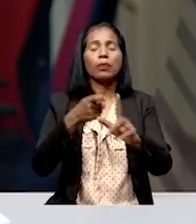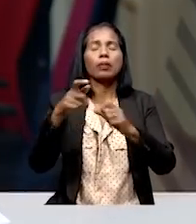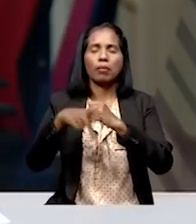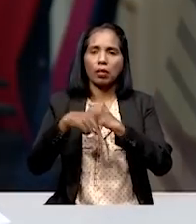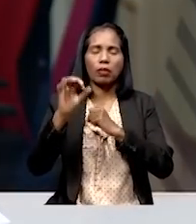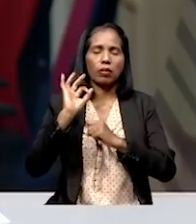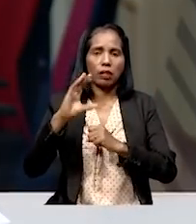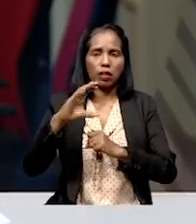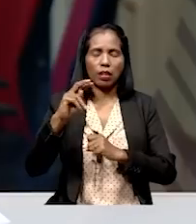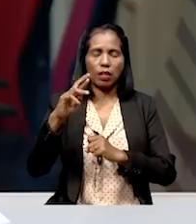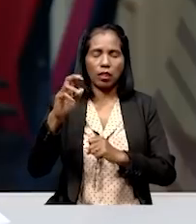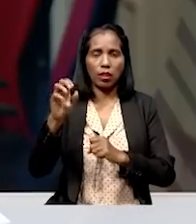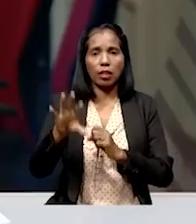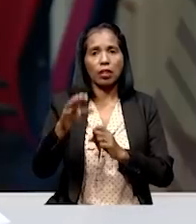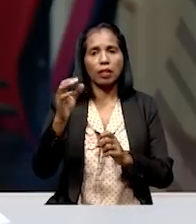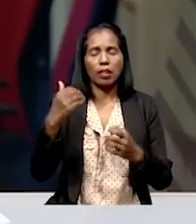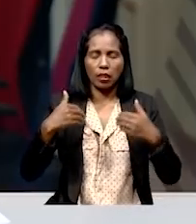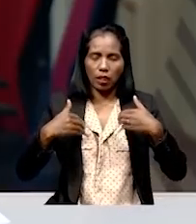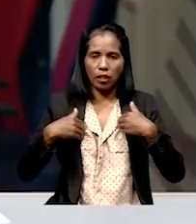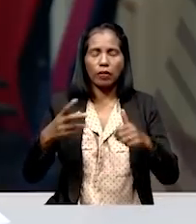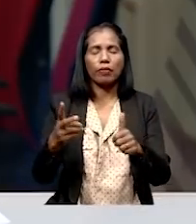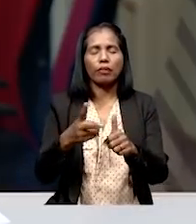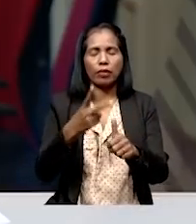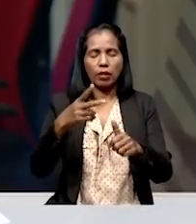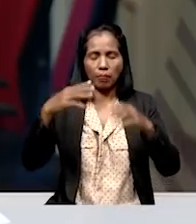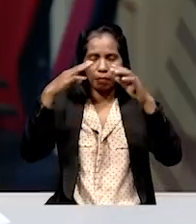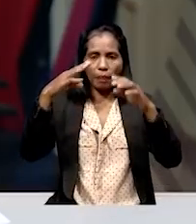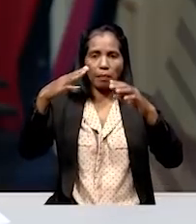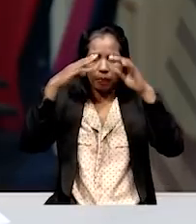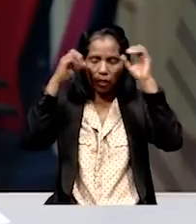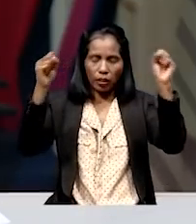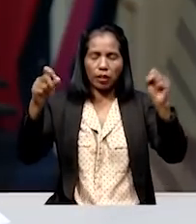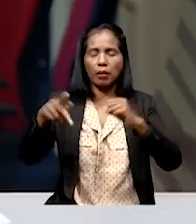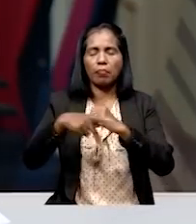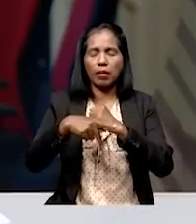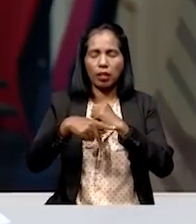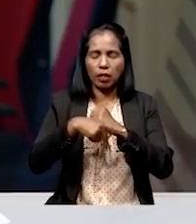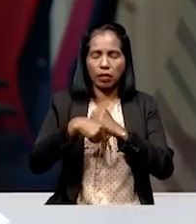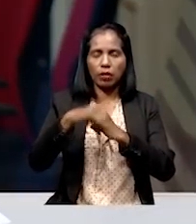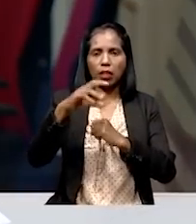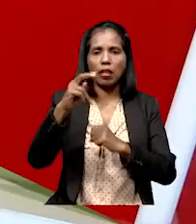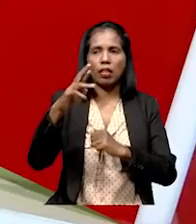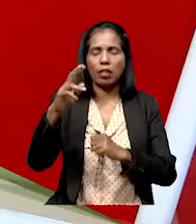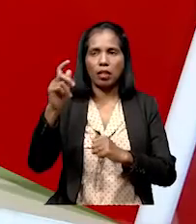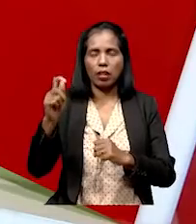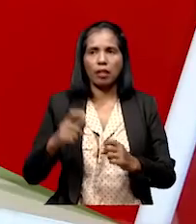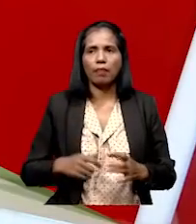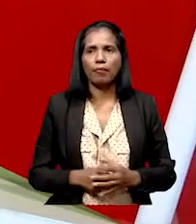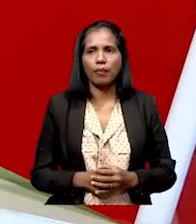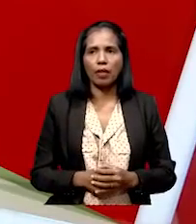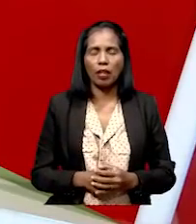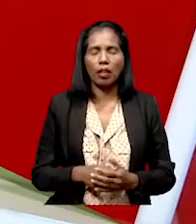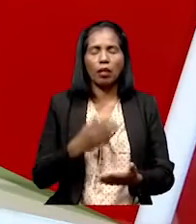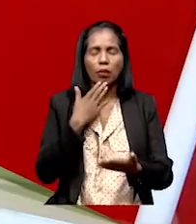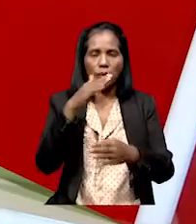no-Tenian na presença do Senar-Tenian, Vice-Presidente do Partido Senar-Tenian, Sr. Virgilio Smith. Boa noite e bem-vindo ao Senar